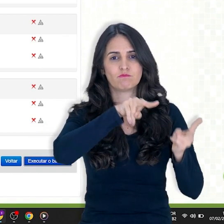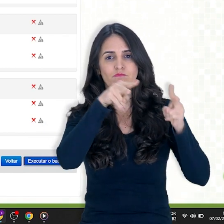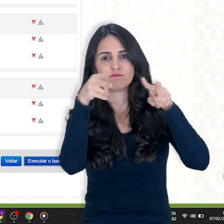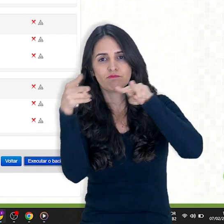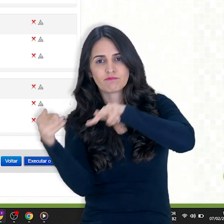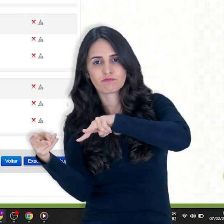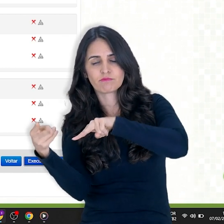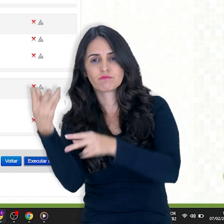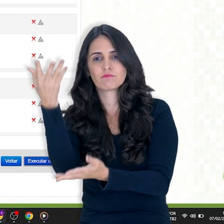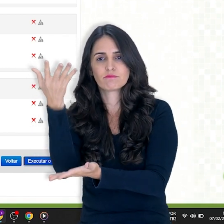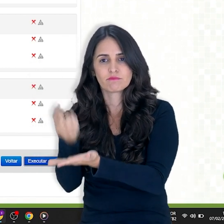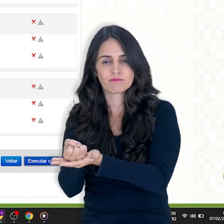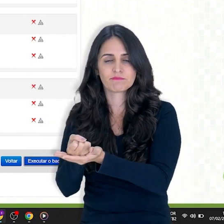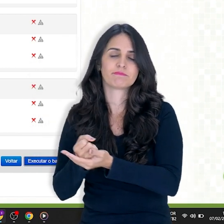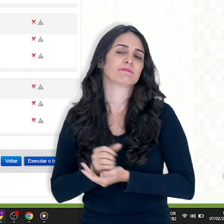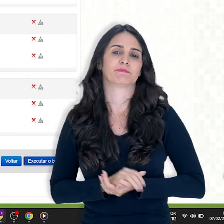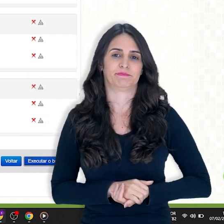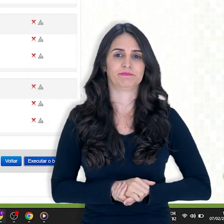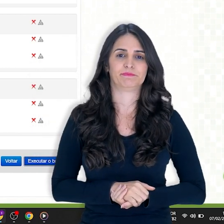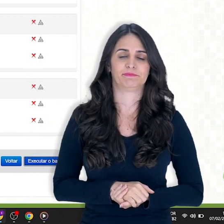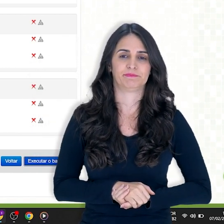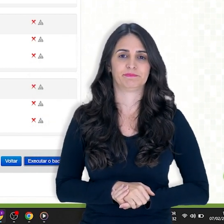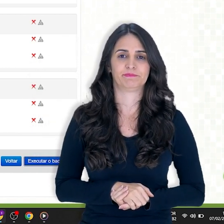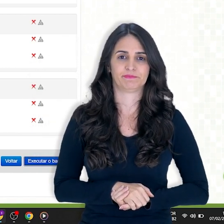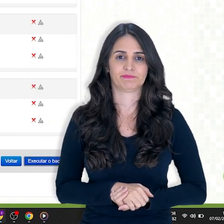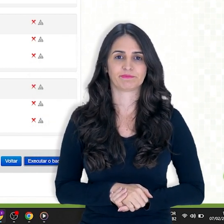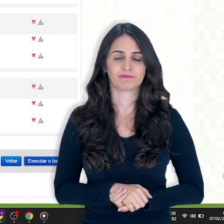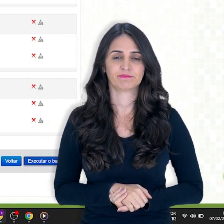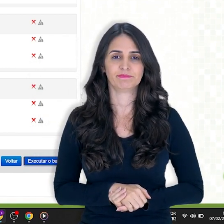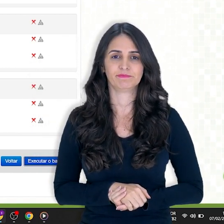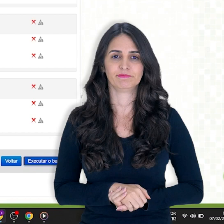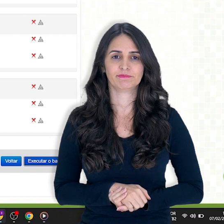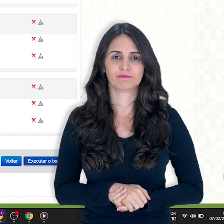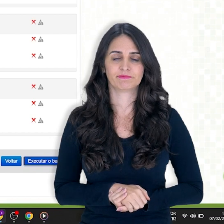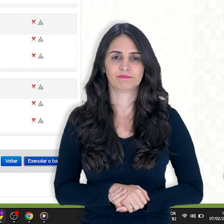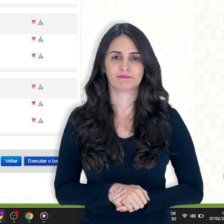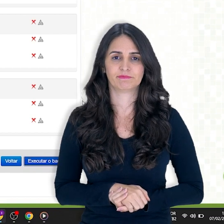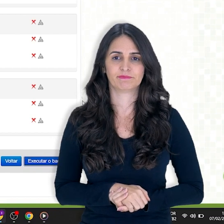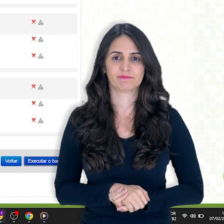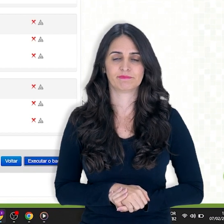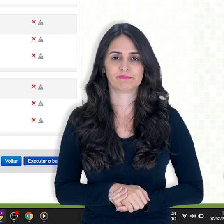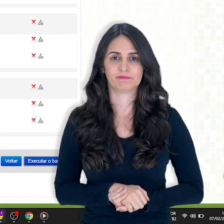esse arquivo é o que a gente vai fazer download, tá bom?